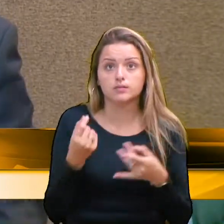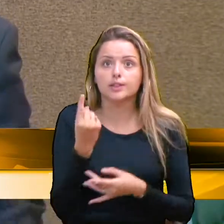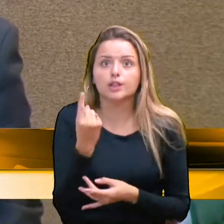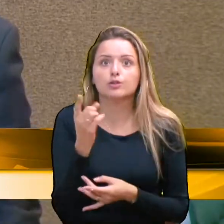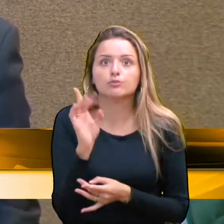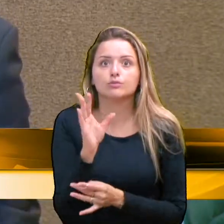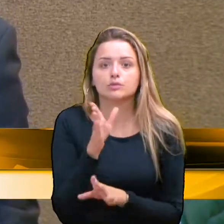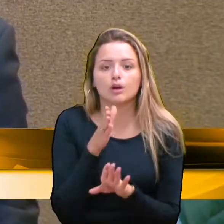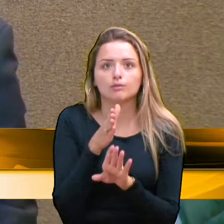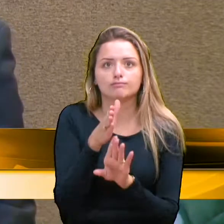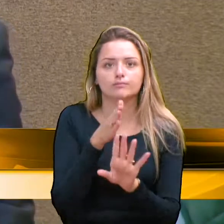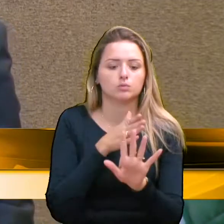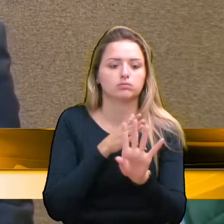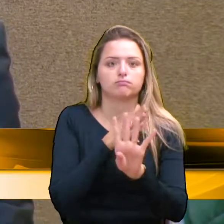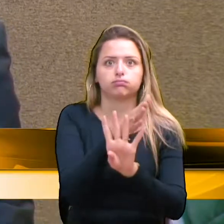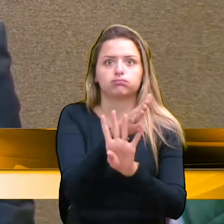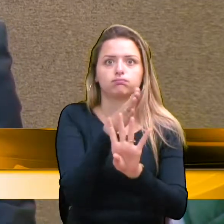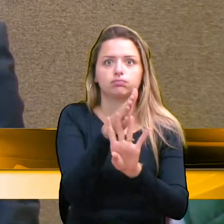caixa aberto.